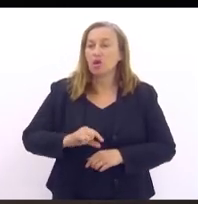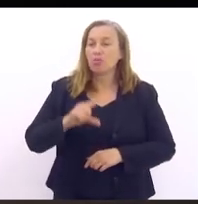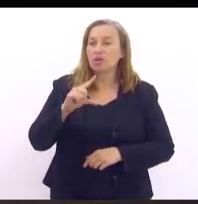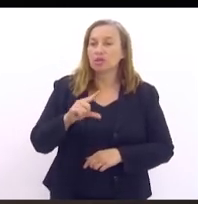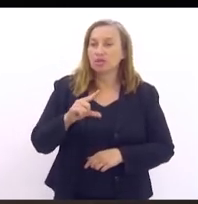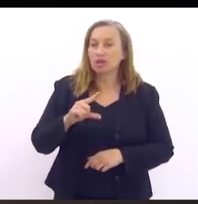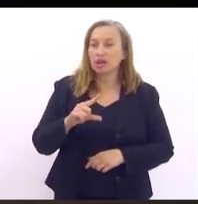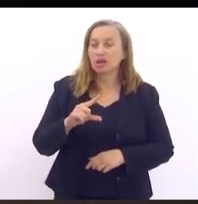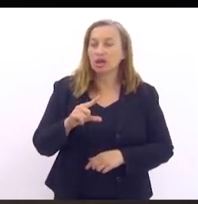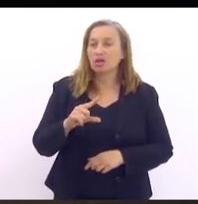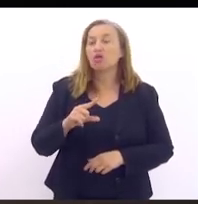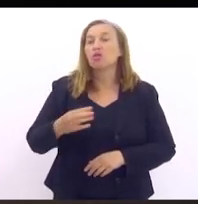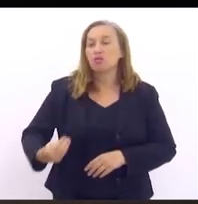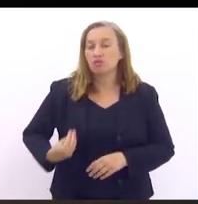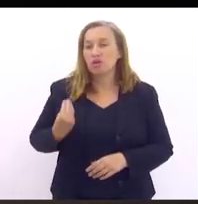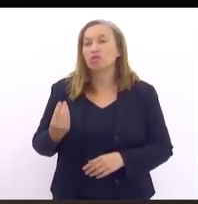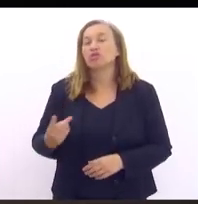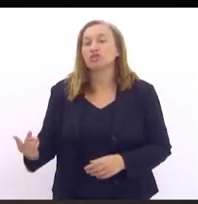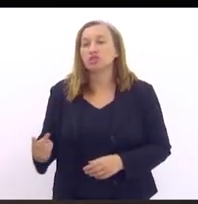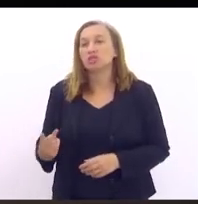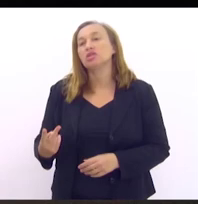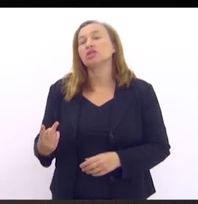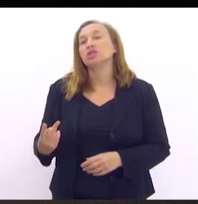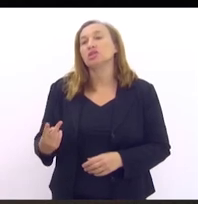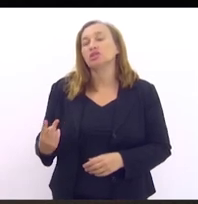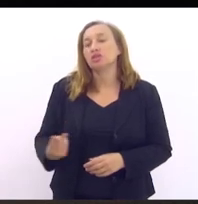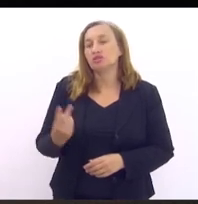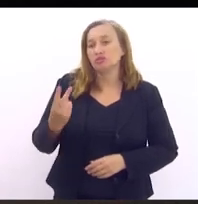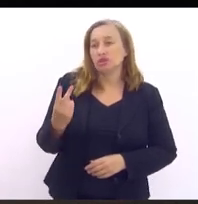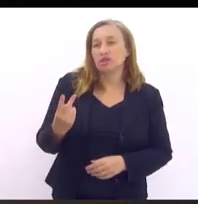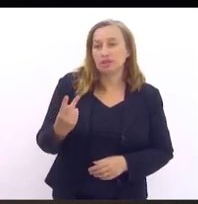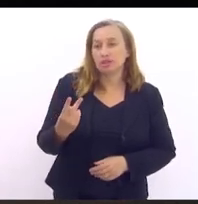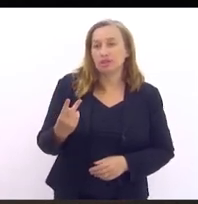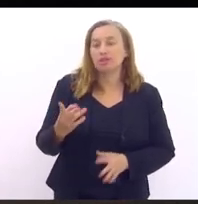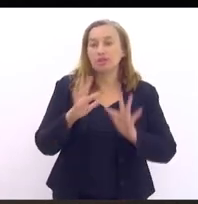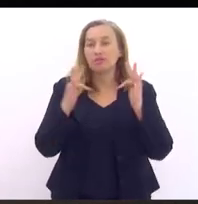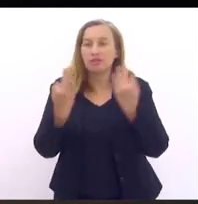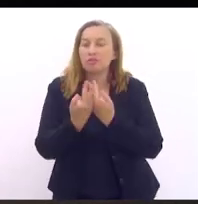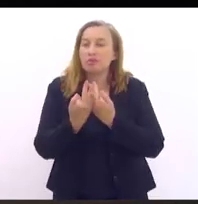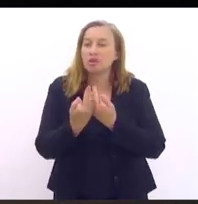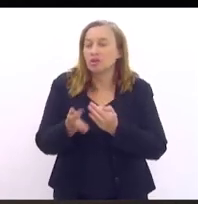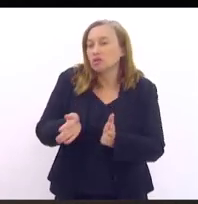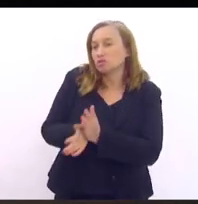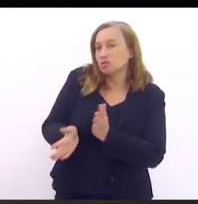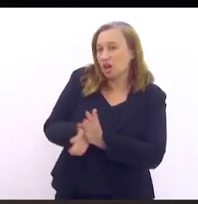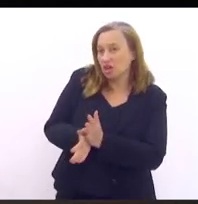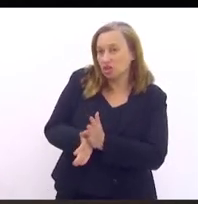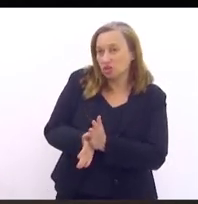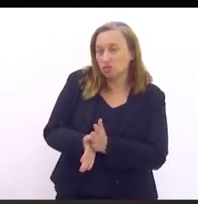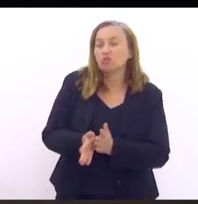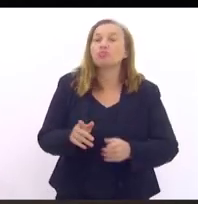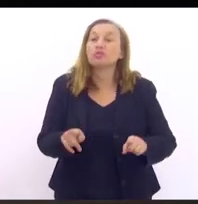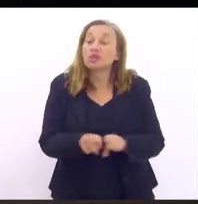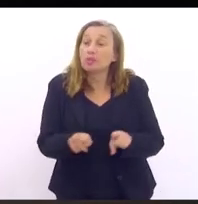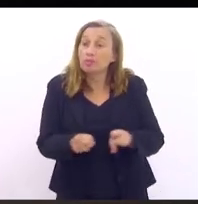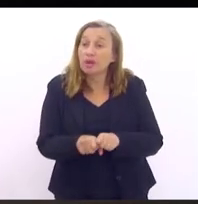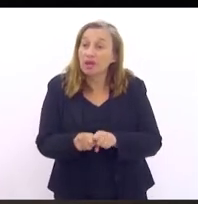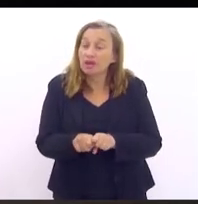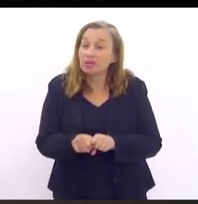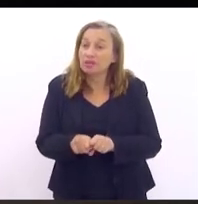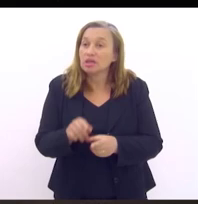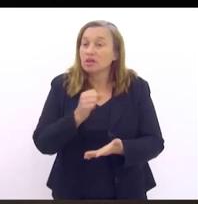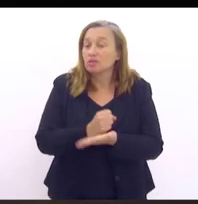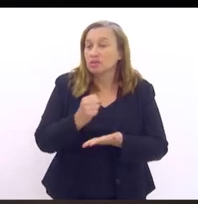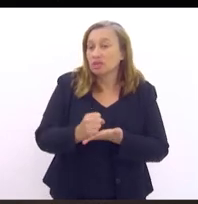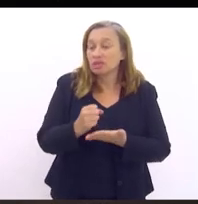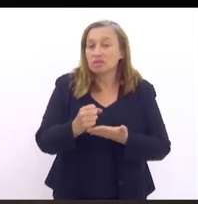de vida do orçamento familiar, seja para aquisições de bens de consumo e bens duráveis, como também a